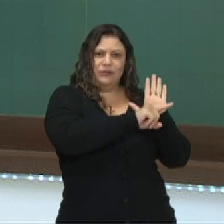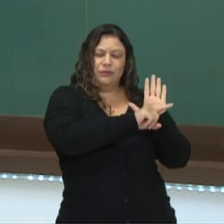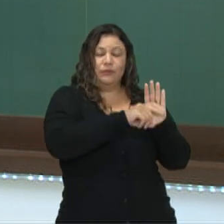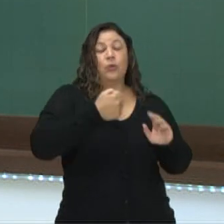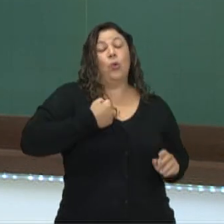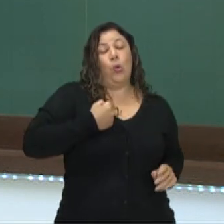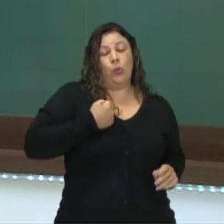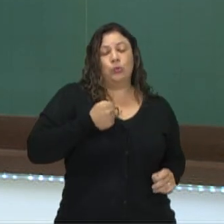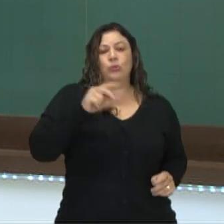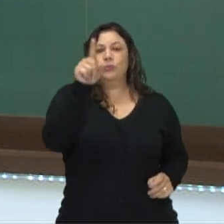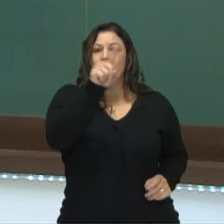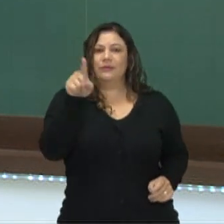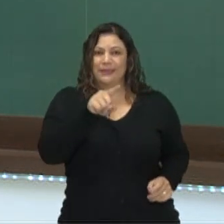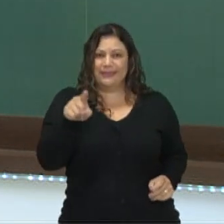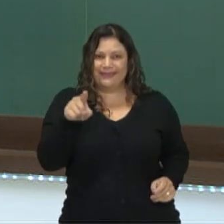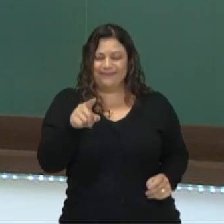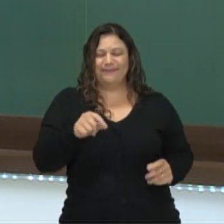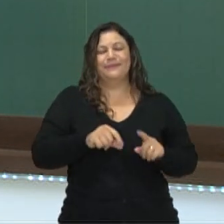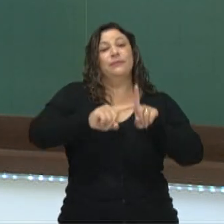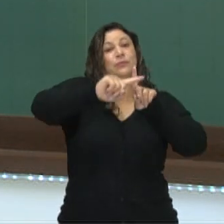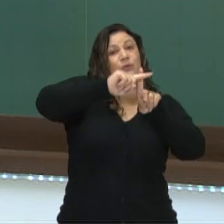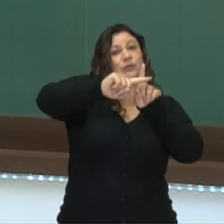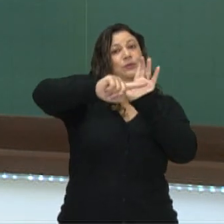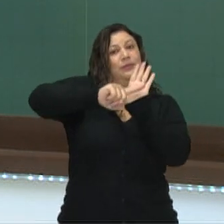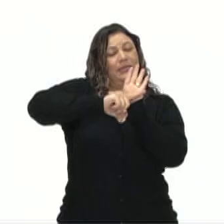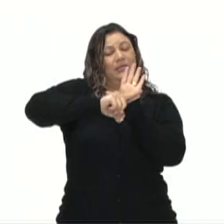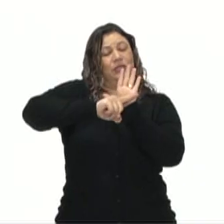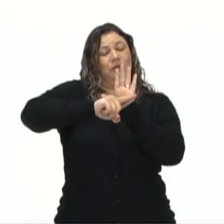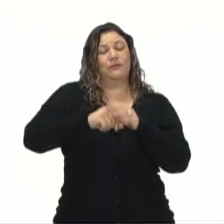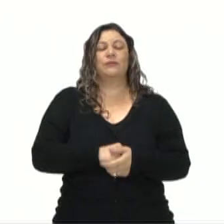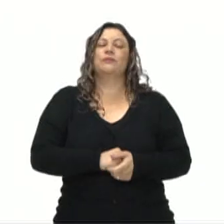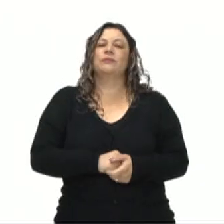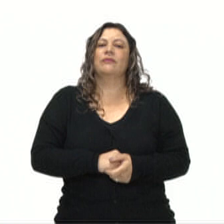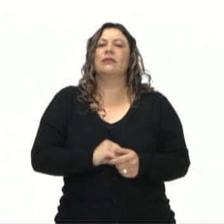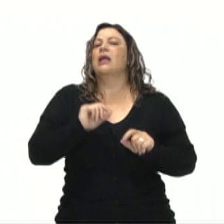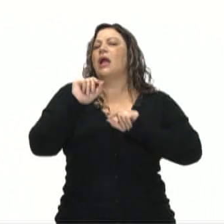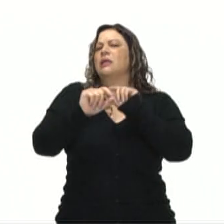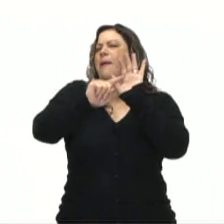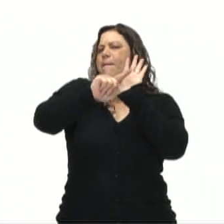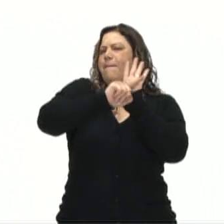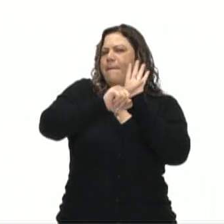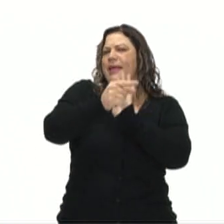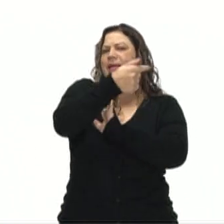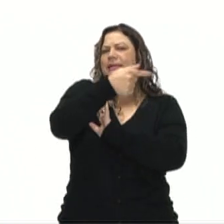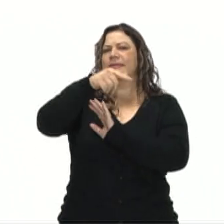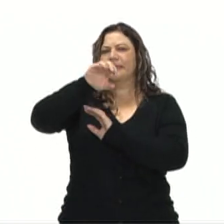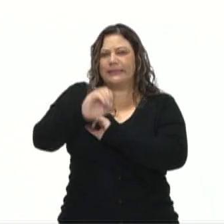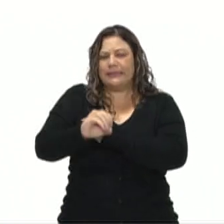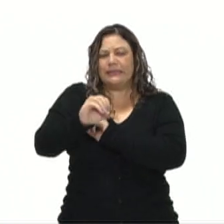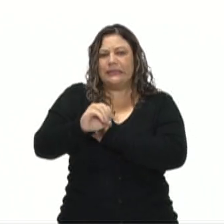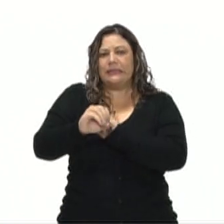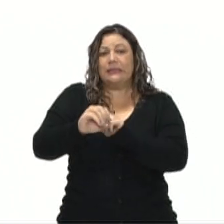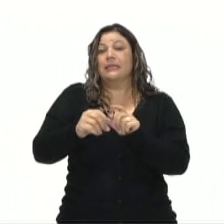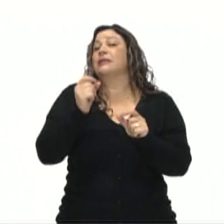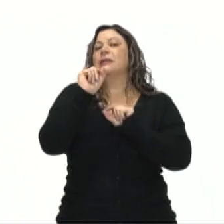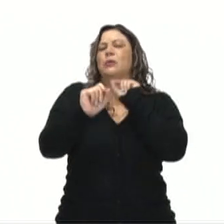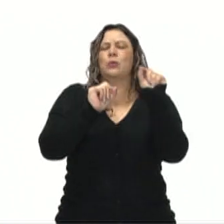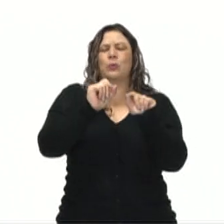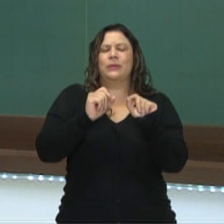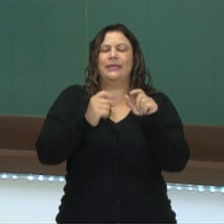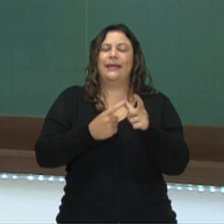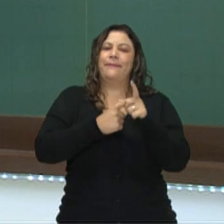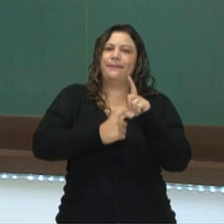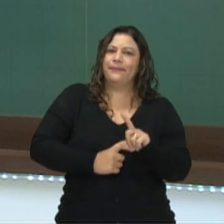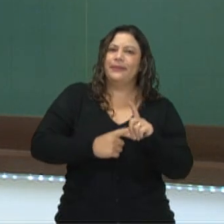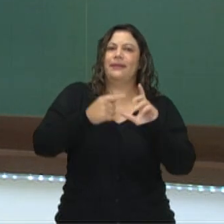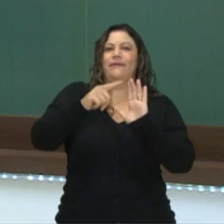inteiros, né? Positivos e negativos. Então veja bem, em minha conta, né, o saldo era de menos 70, significa que eu estou devendo 70. Sabe quando